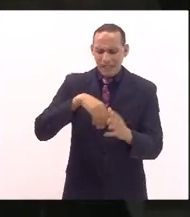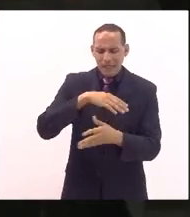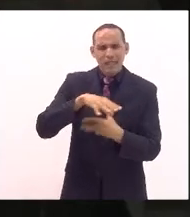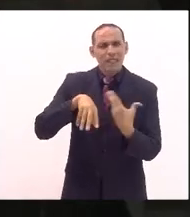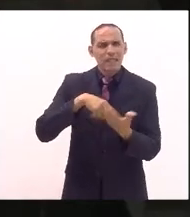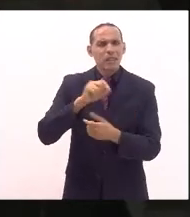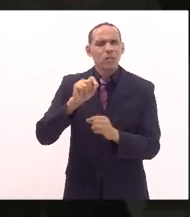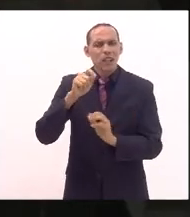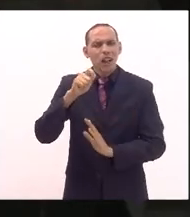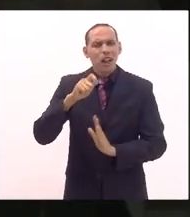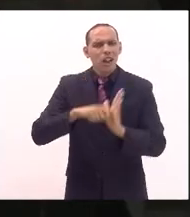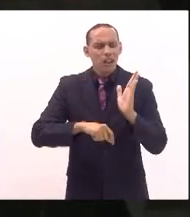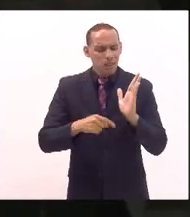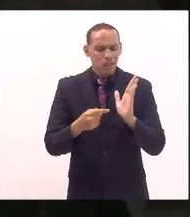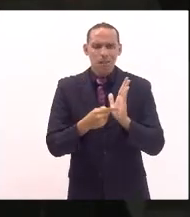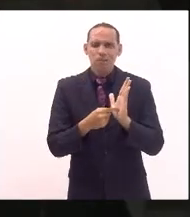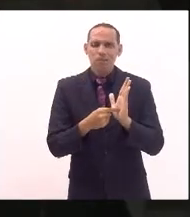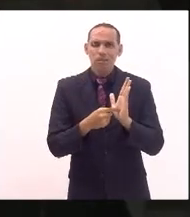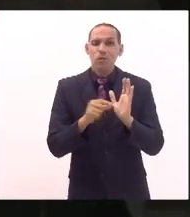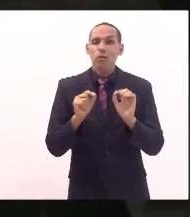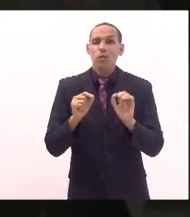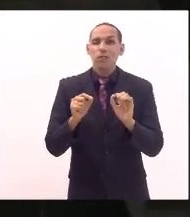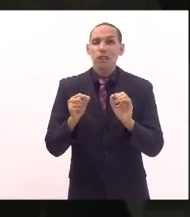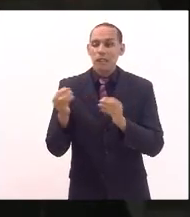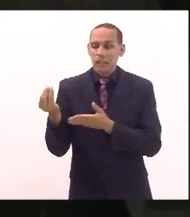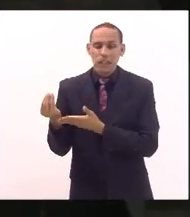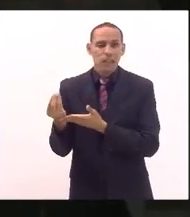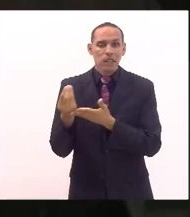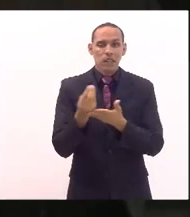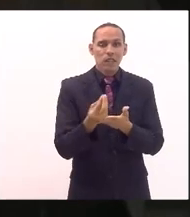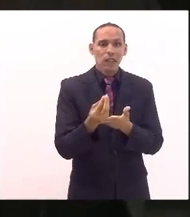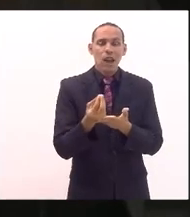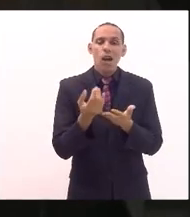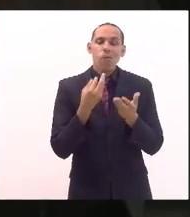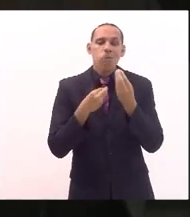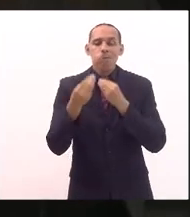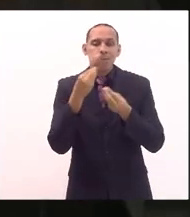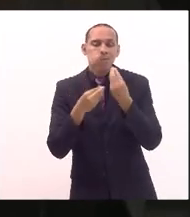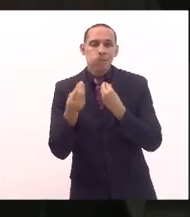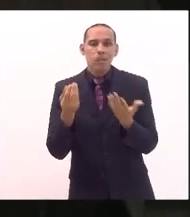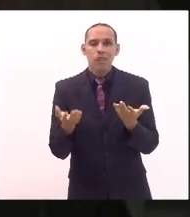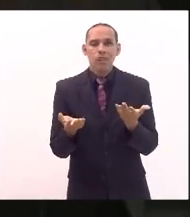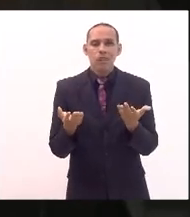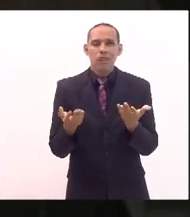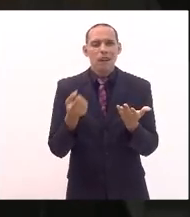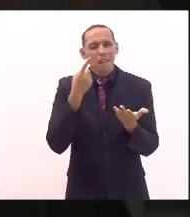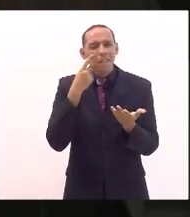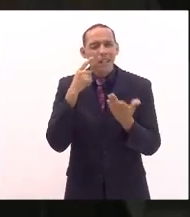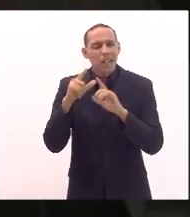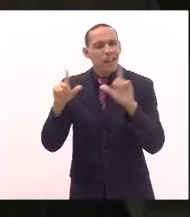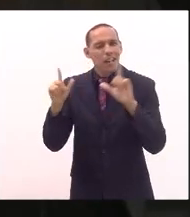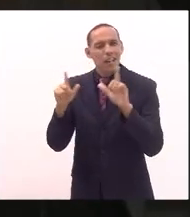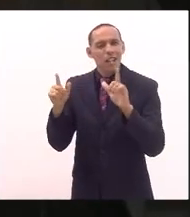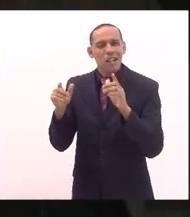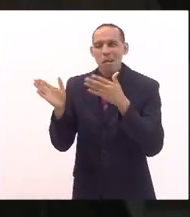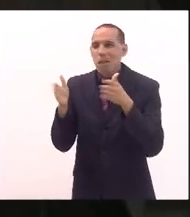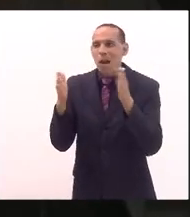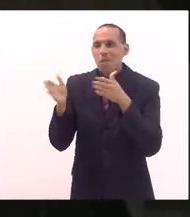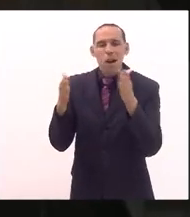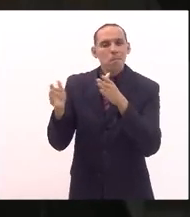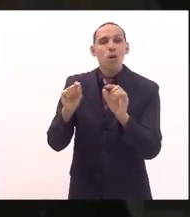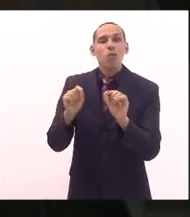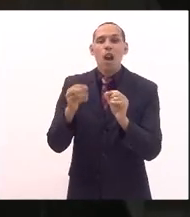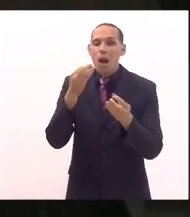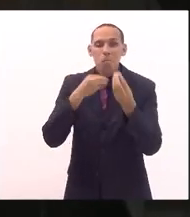e na contratação do fornecimento de gêneros alimentícios a gente tá passando na televisão toda hora faltando